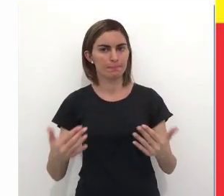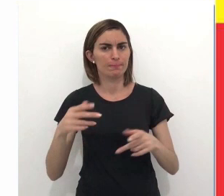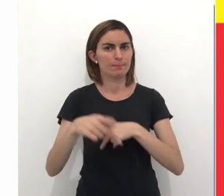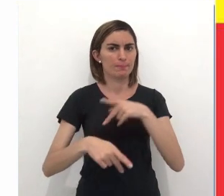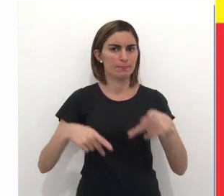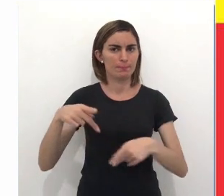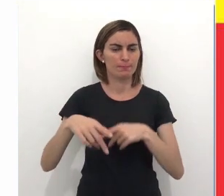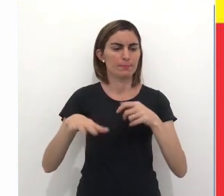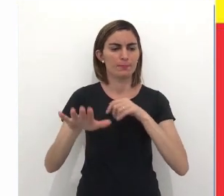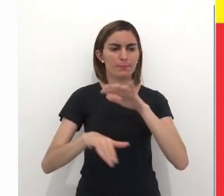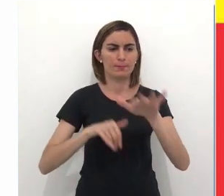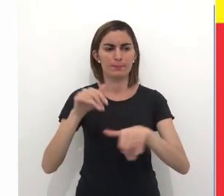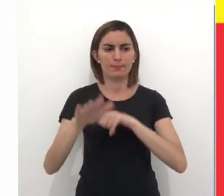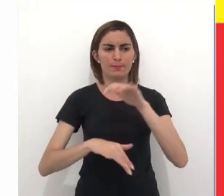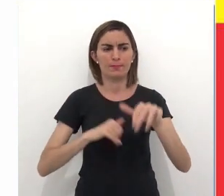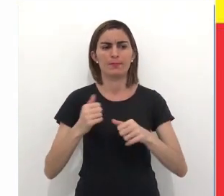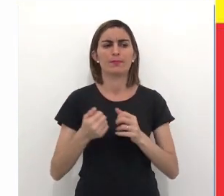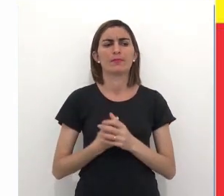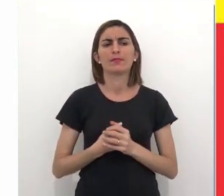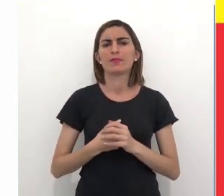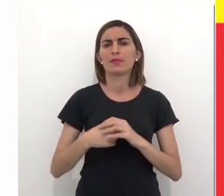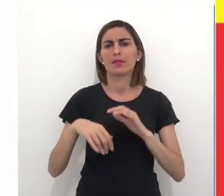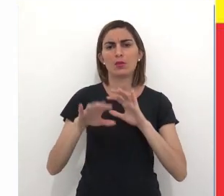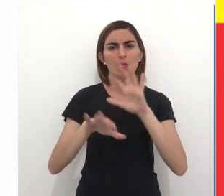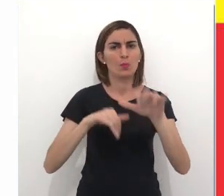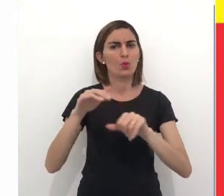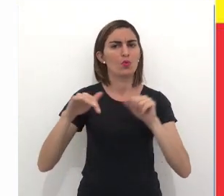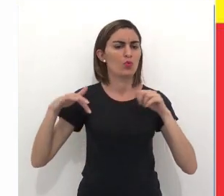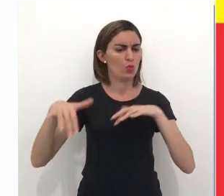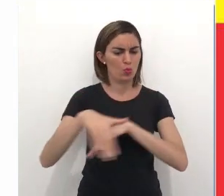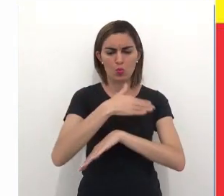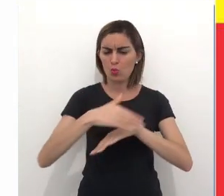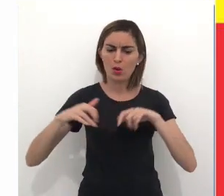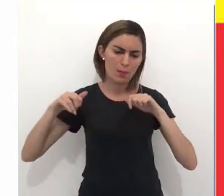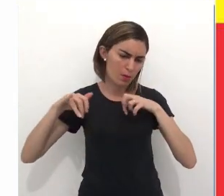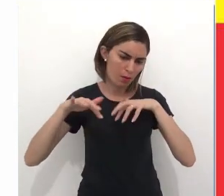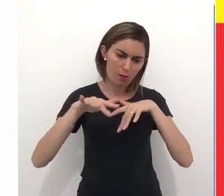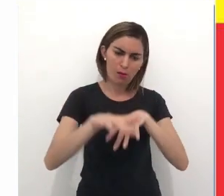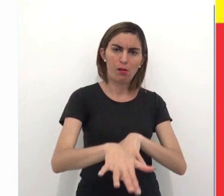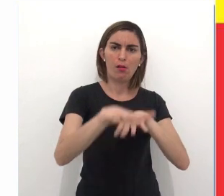Então, o povo foi convocado para sair às ruas